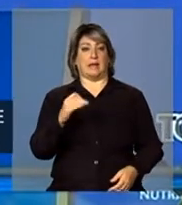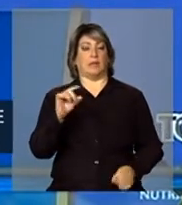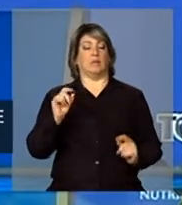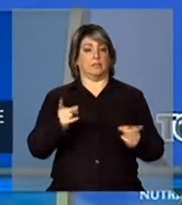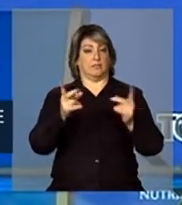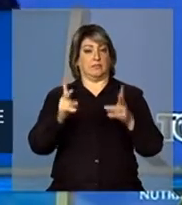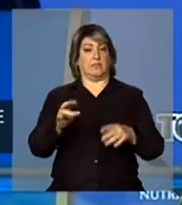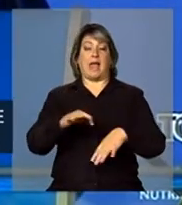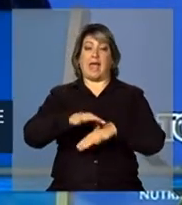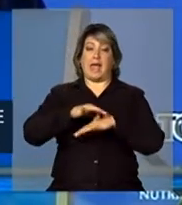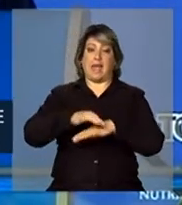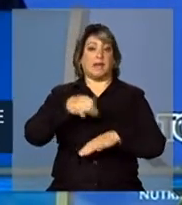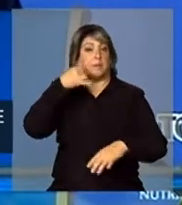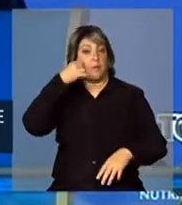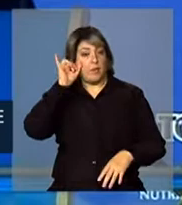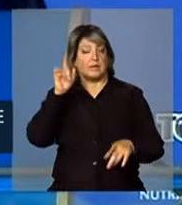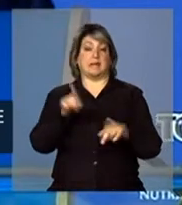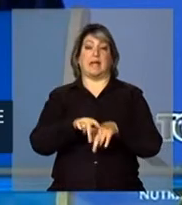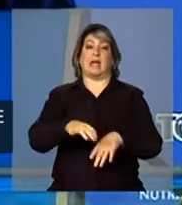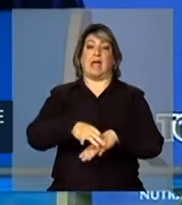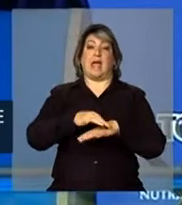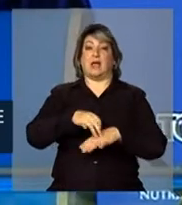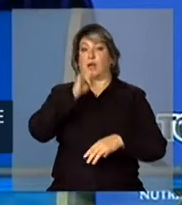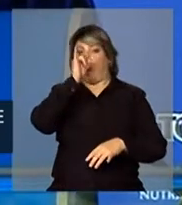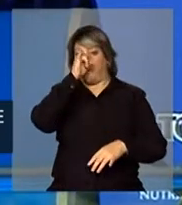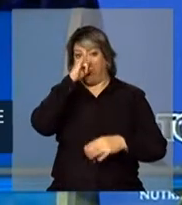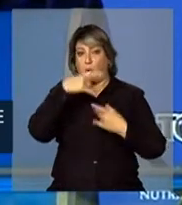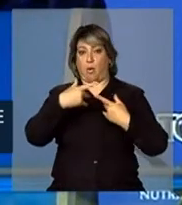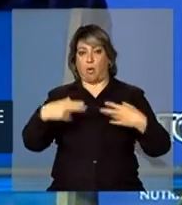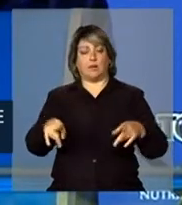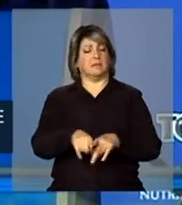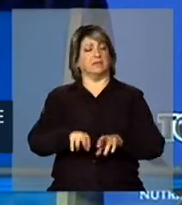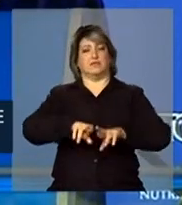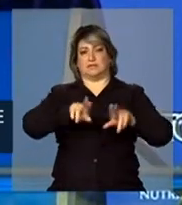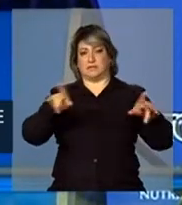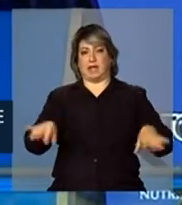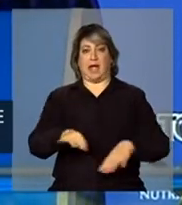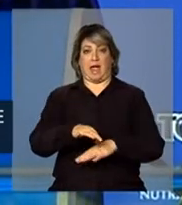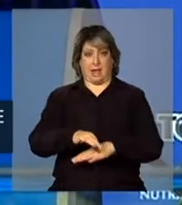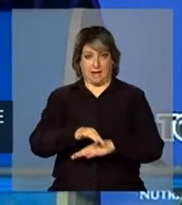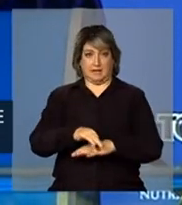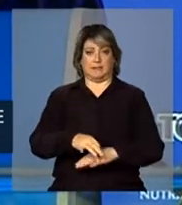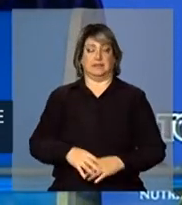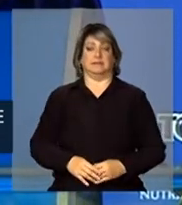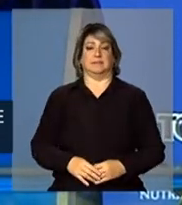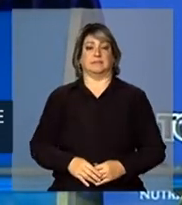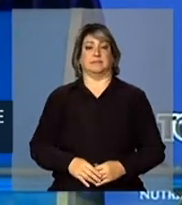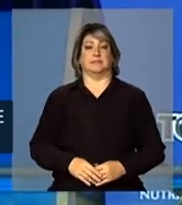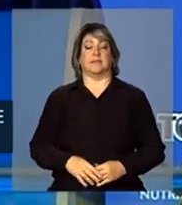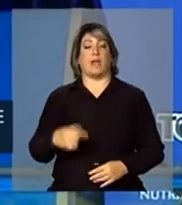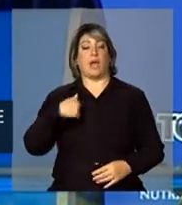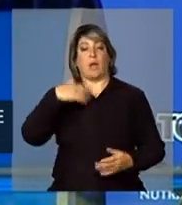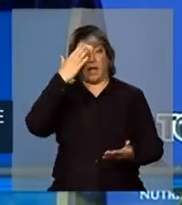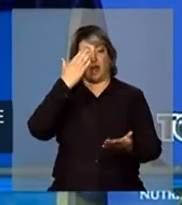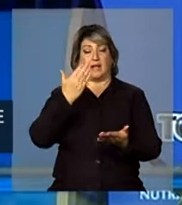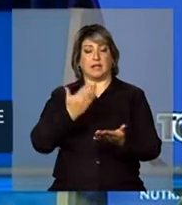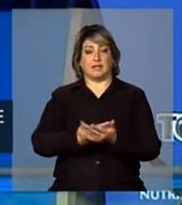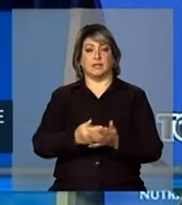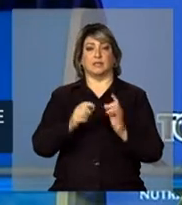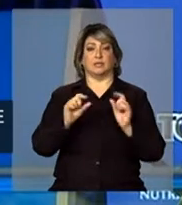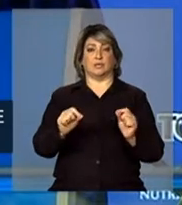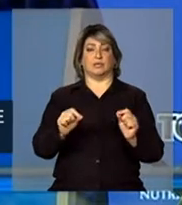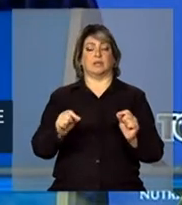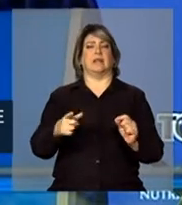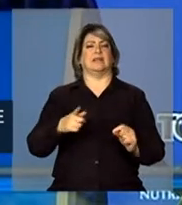de carne suína, enfim, de carnes em geral. E eu acredito que nós temos um